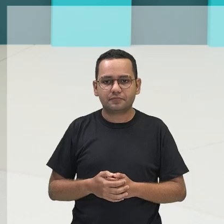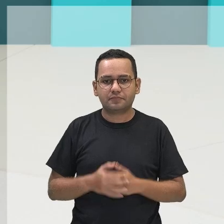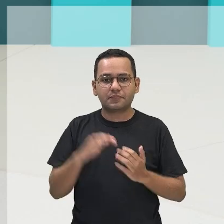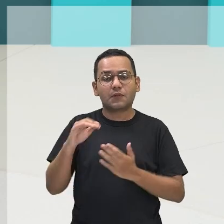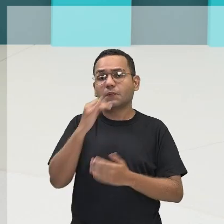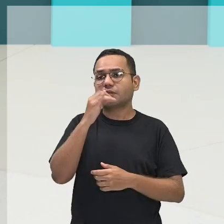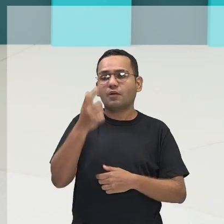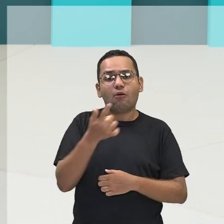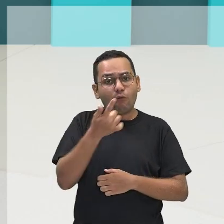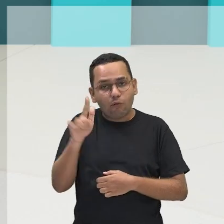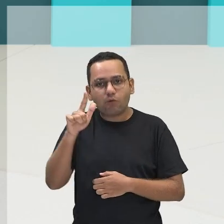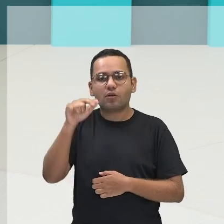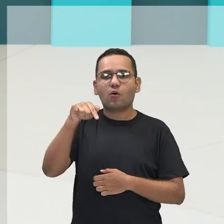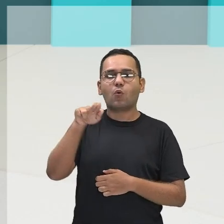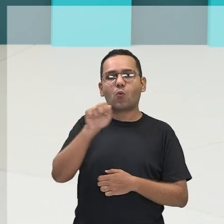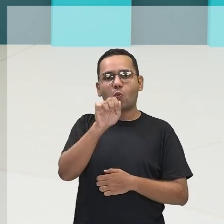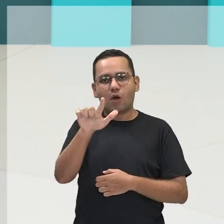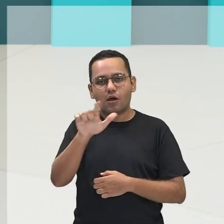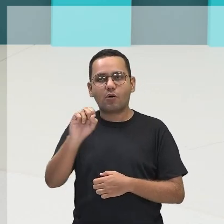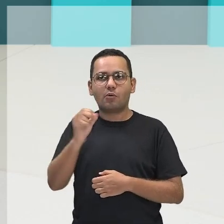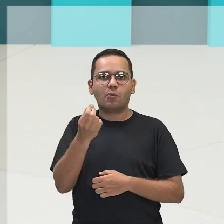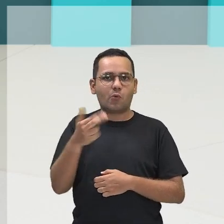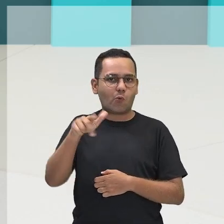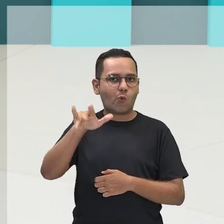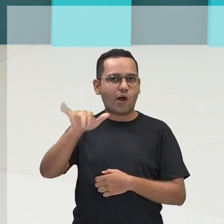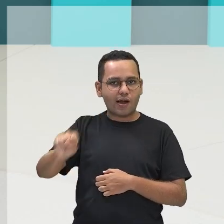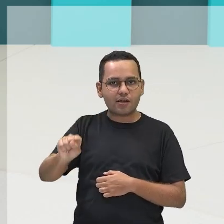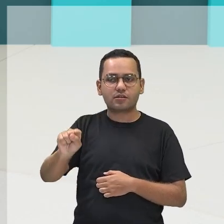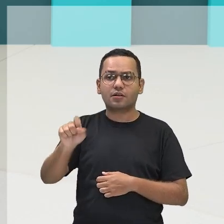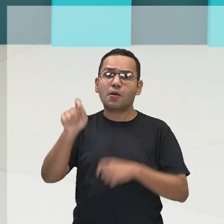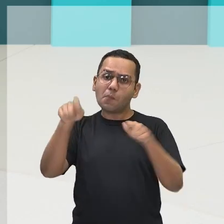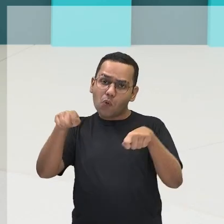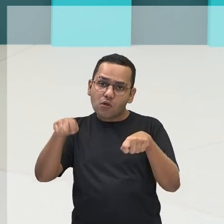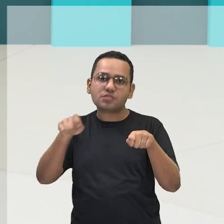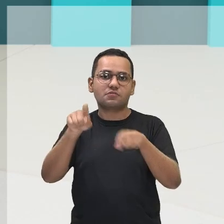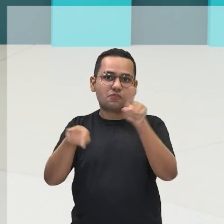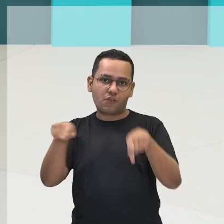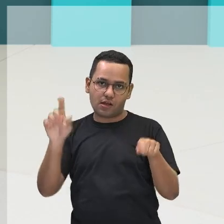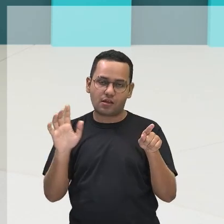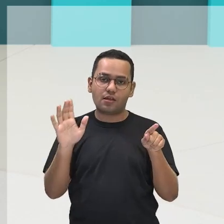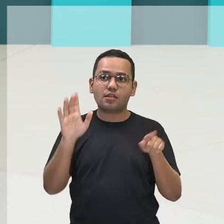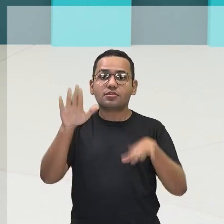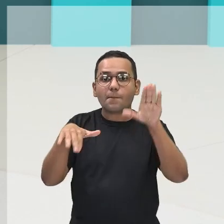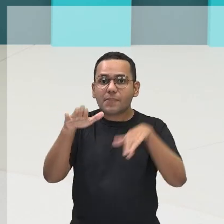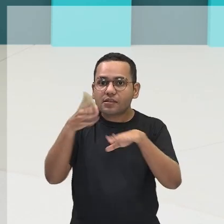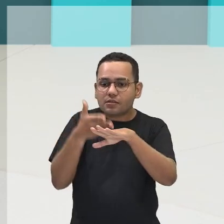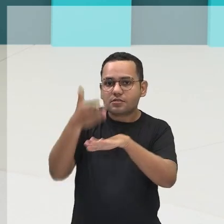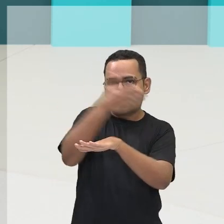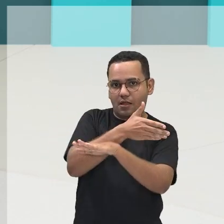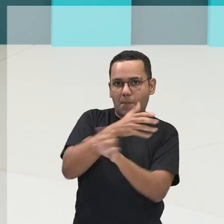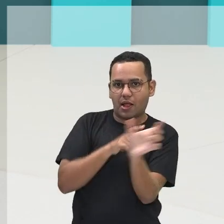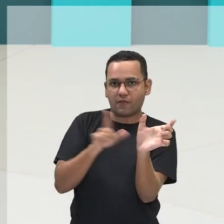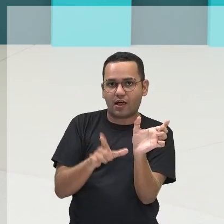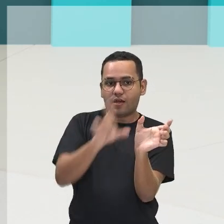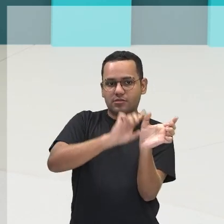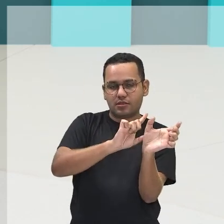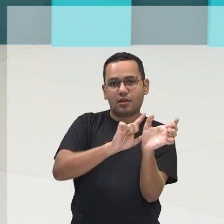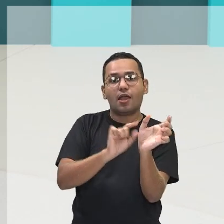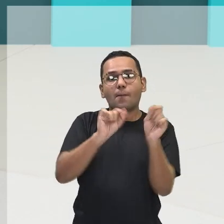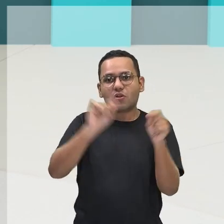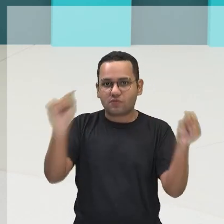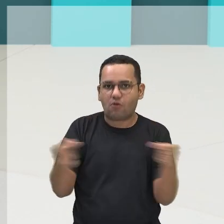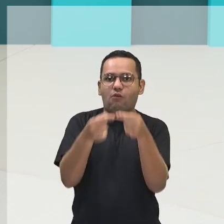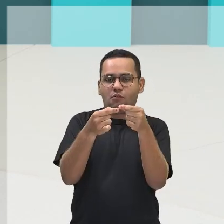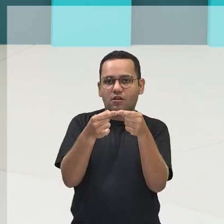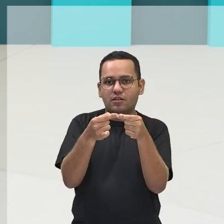qual, ou a qual, os quais, as quais, porque a depender do antecedente, eles vão concordar